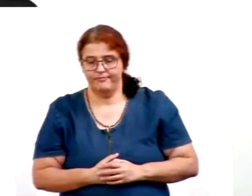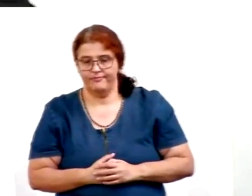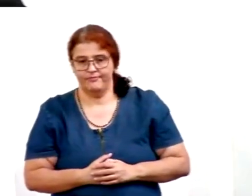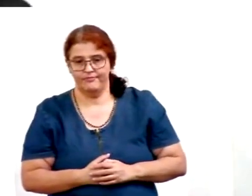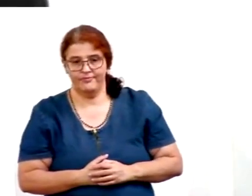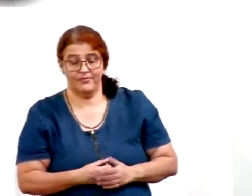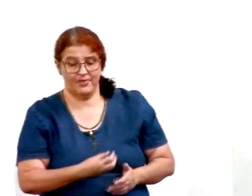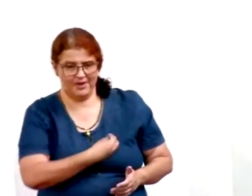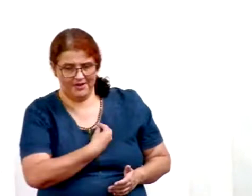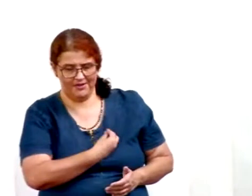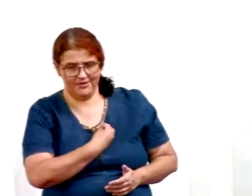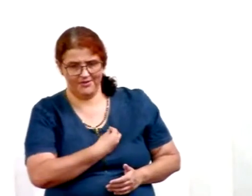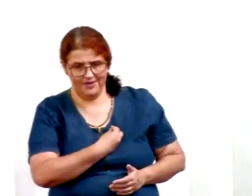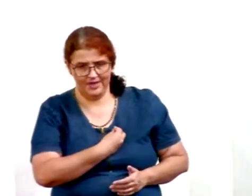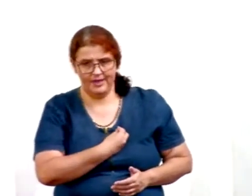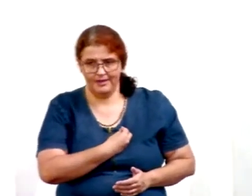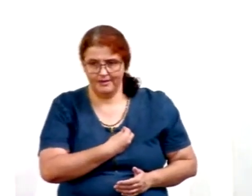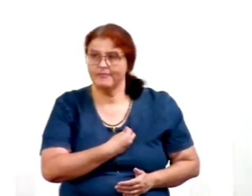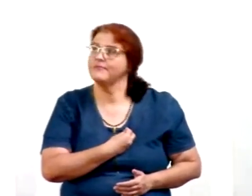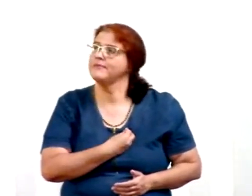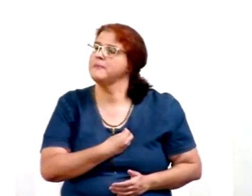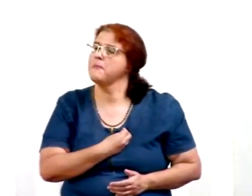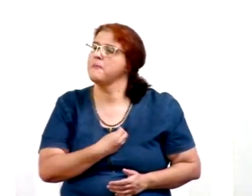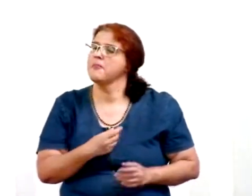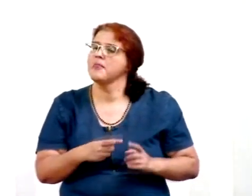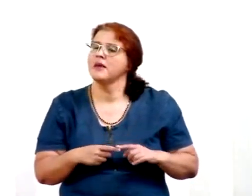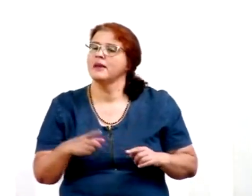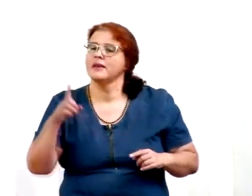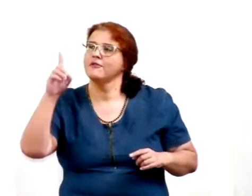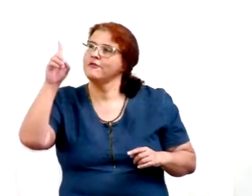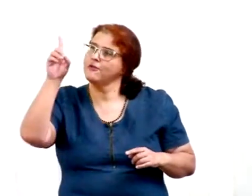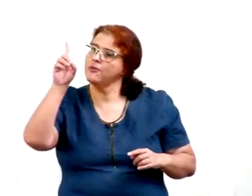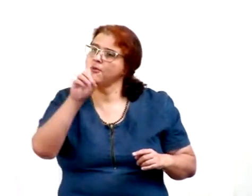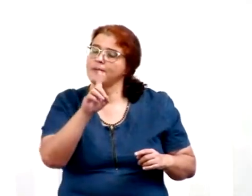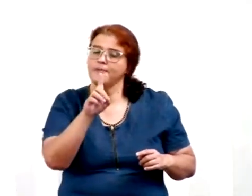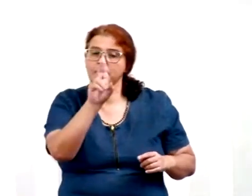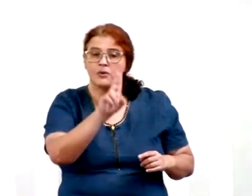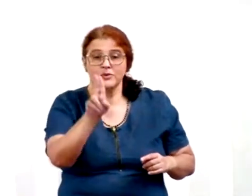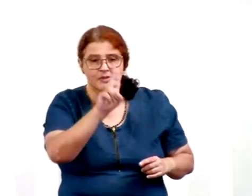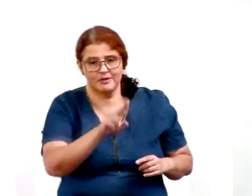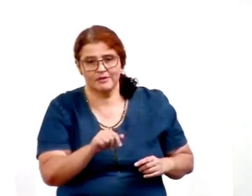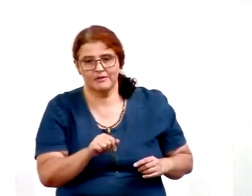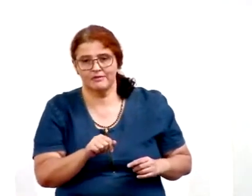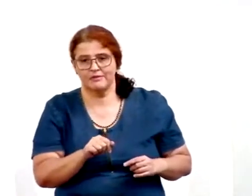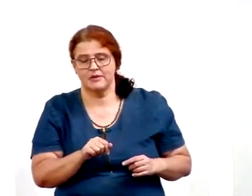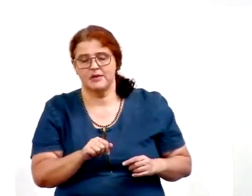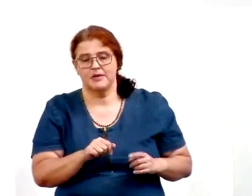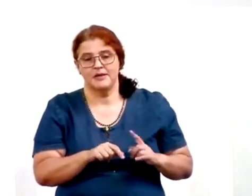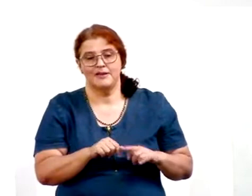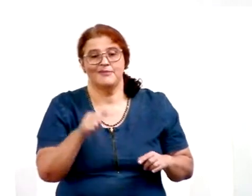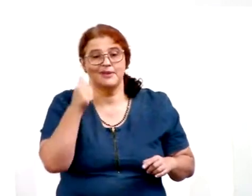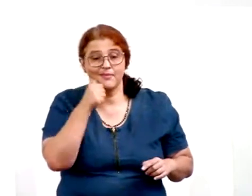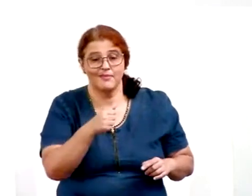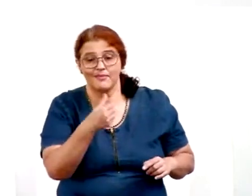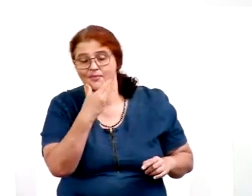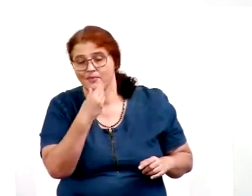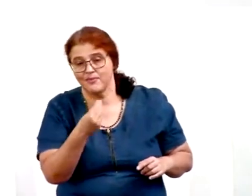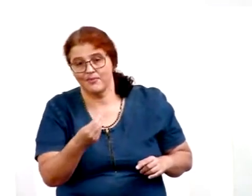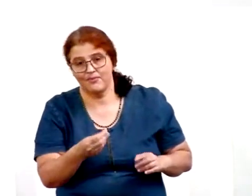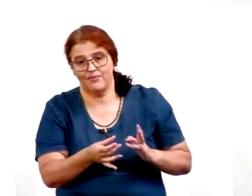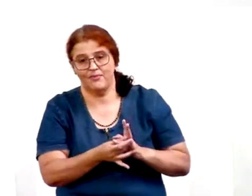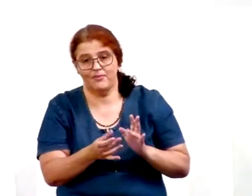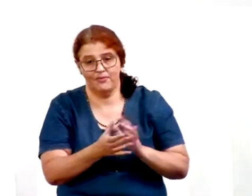de algo que foi criado por Deus para o deleite, para o prazer de marido e mulher, em um lugar seguro